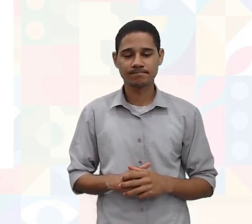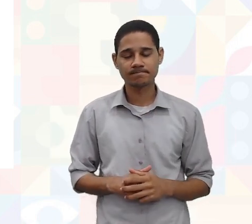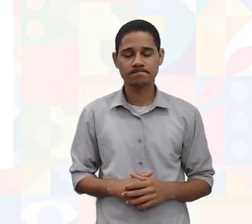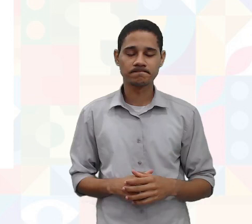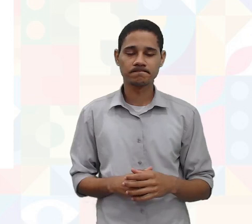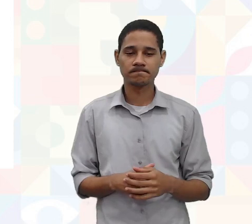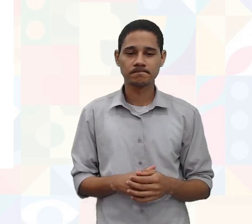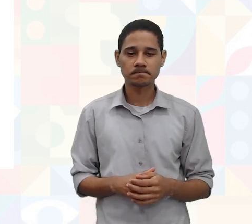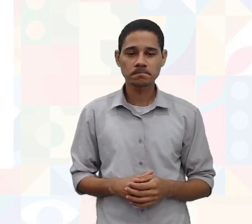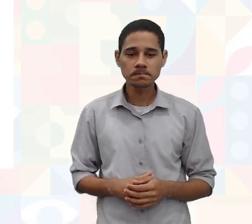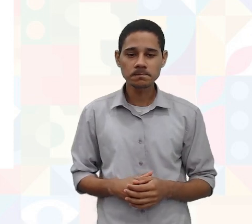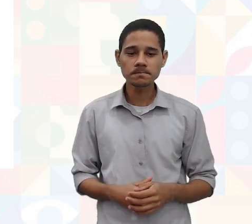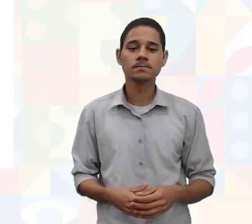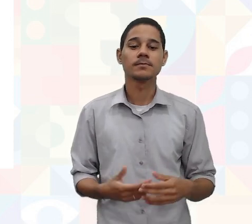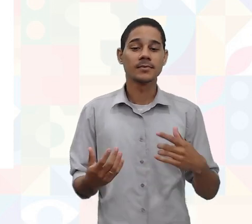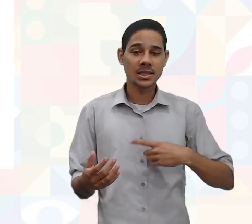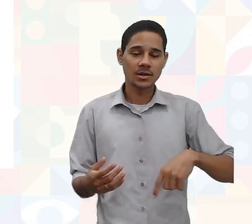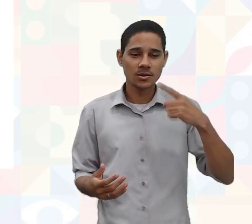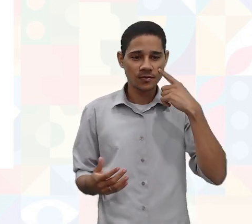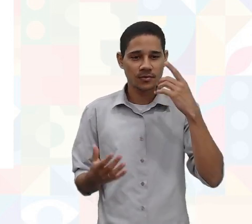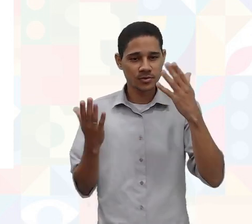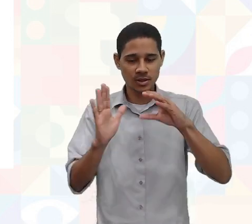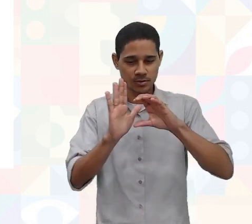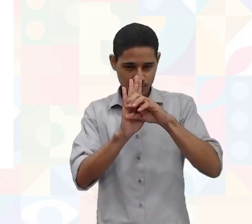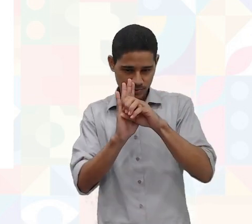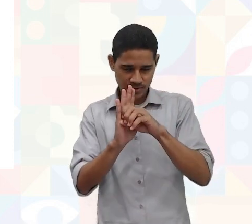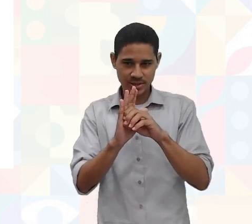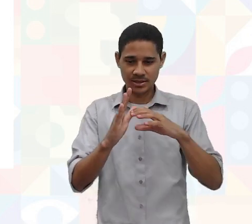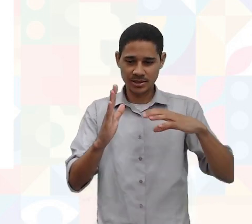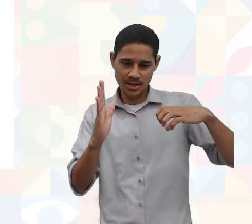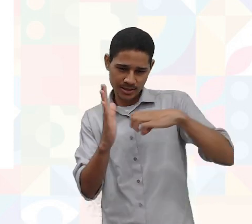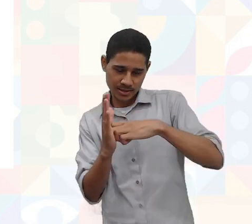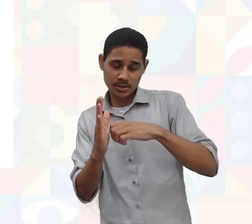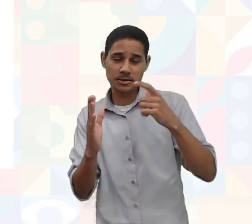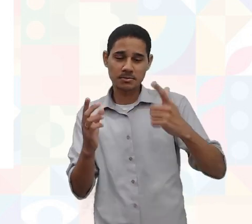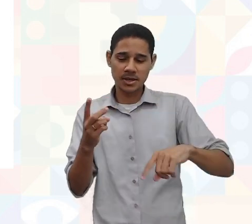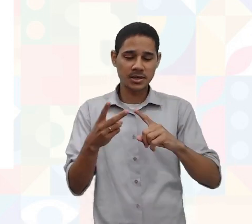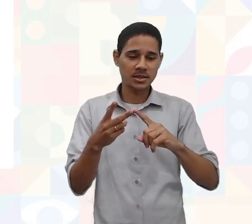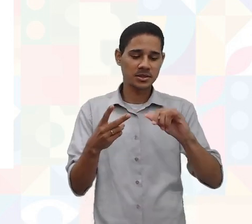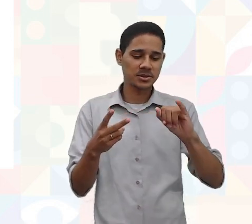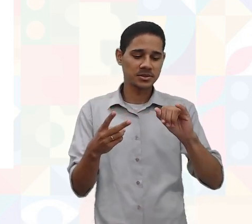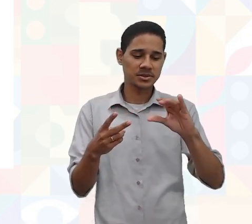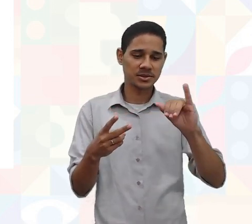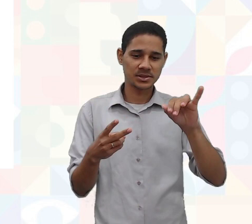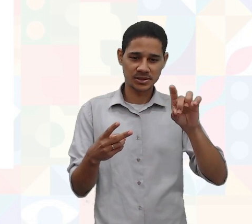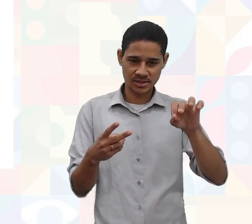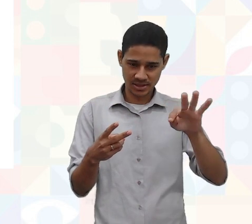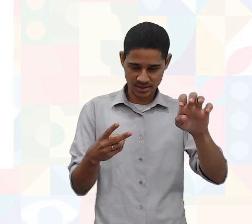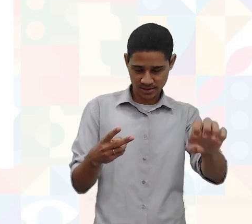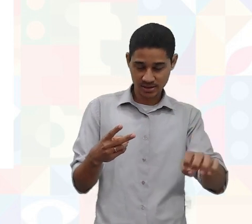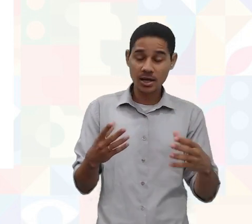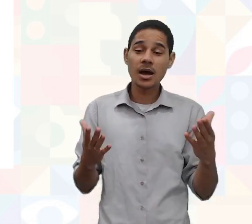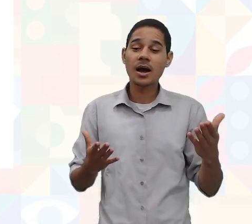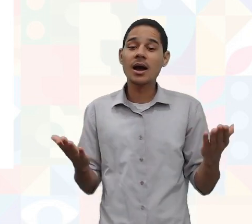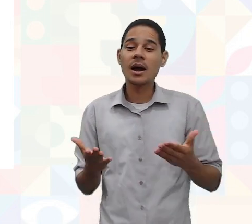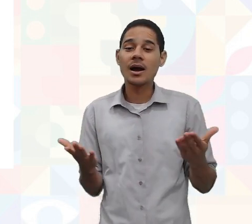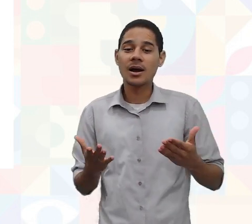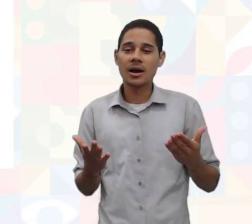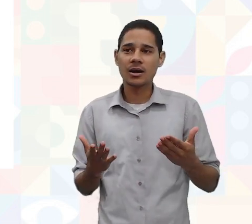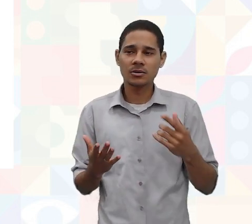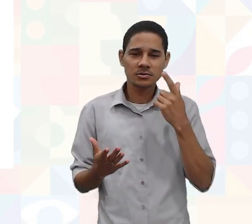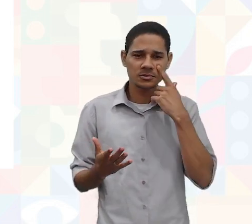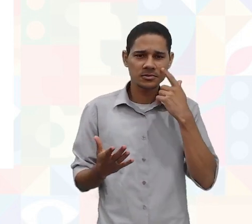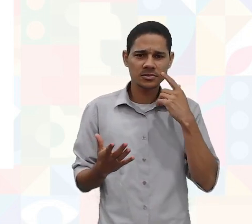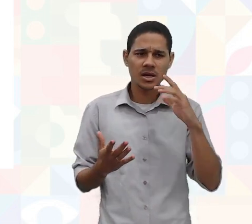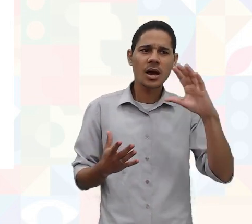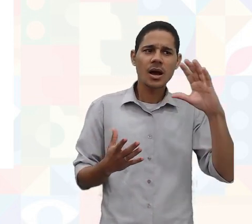Bom, a gente viu os conceitos de acidente e incidente, agora vamos ver o que causa esse acidente.